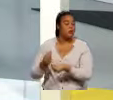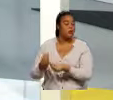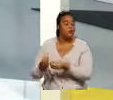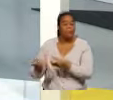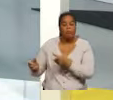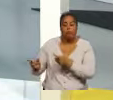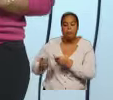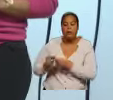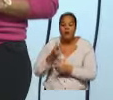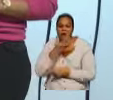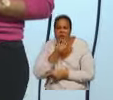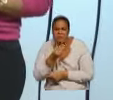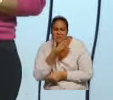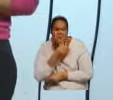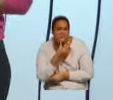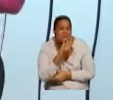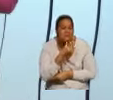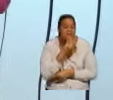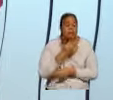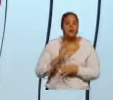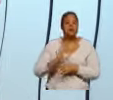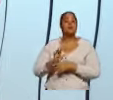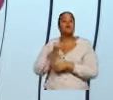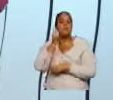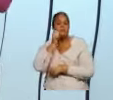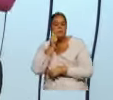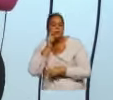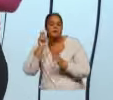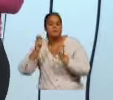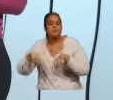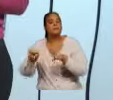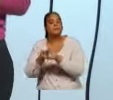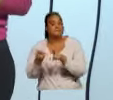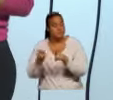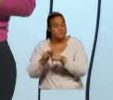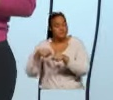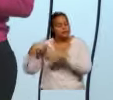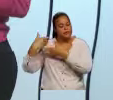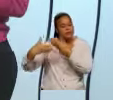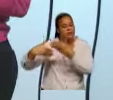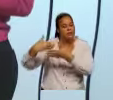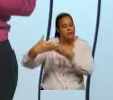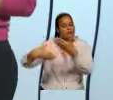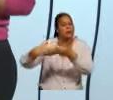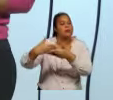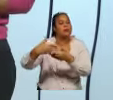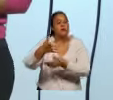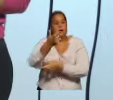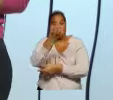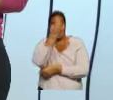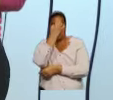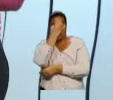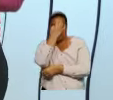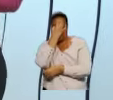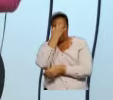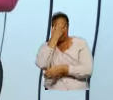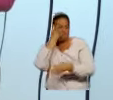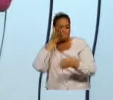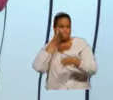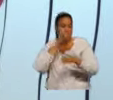então por isso que a gente tem a índia então enquanto esse país que desponta no cenário